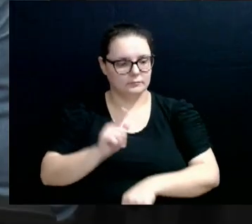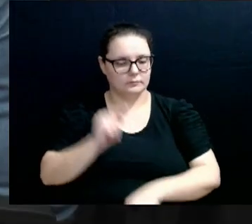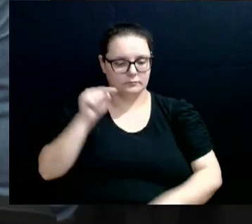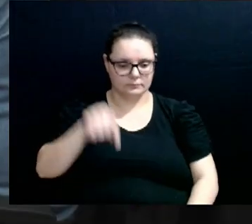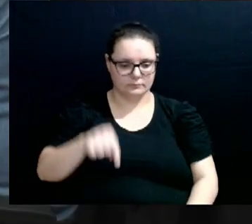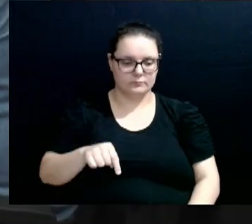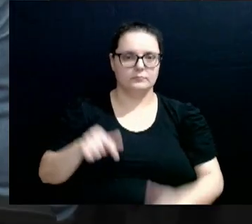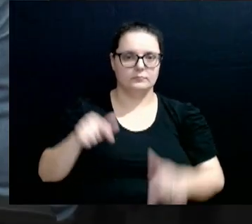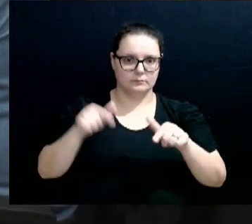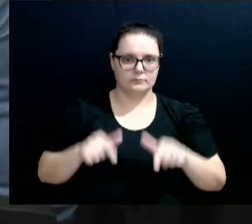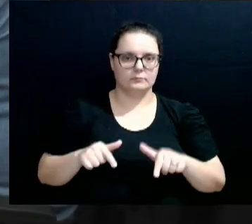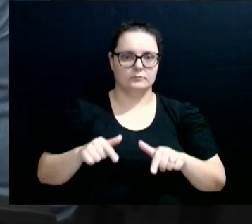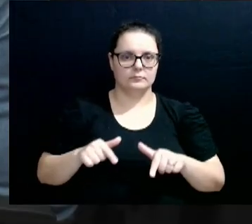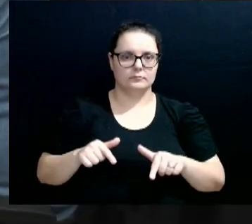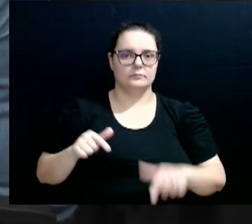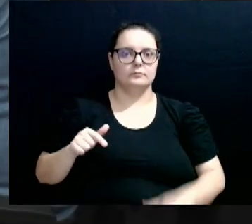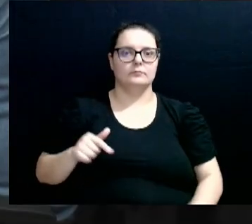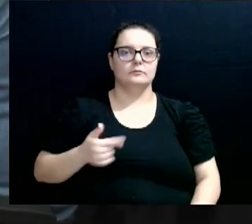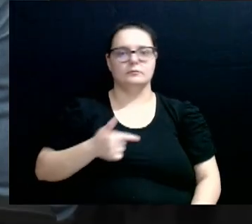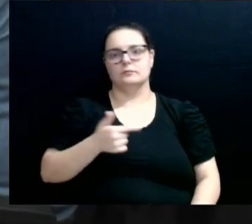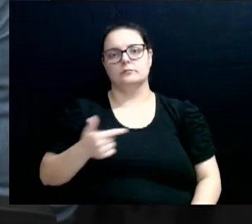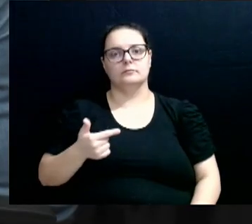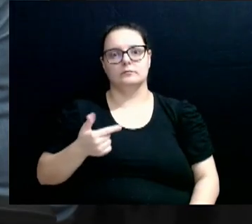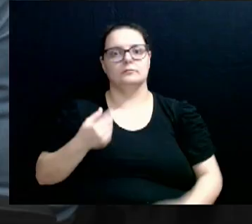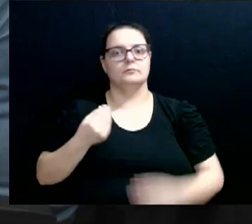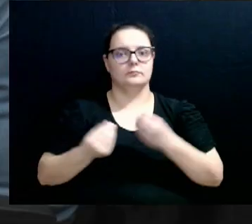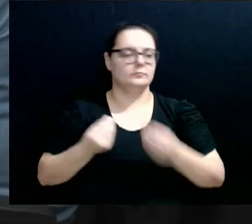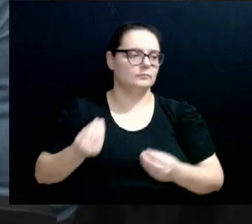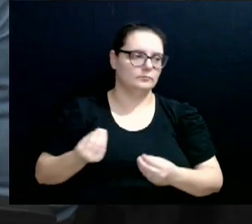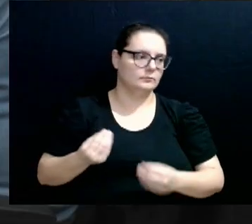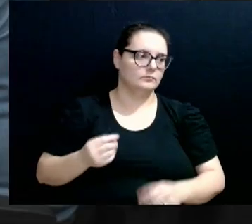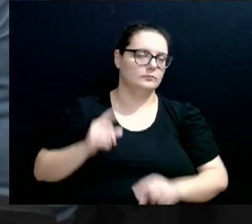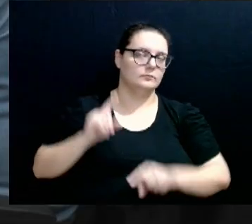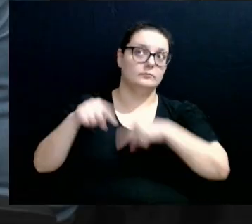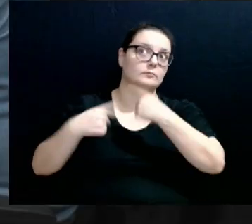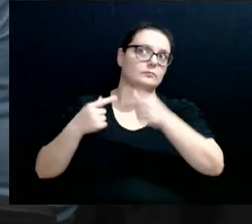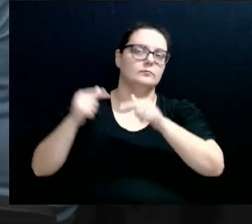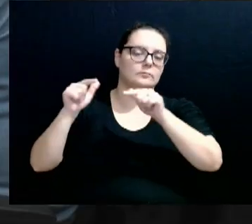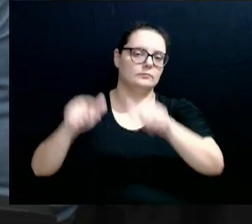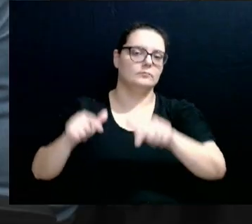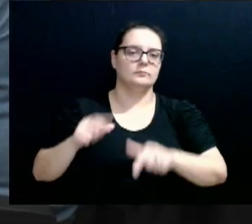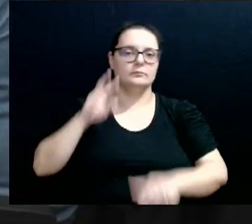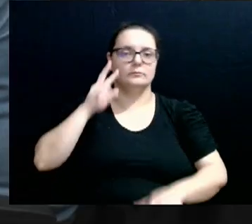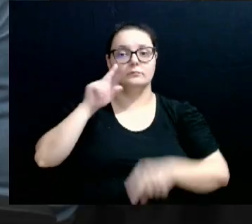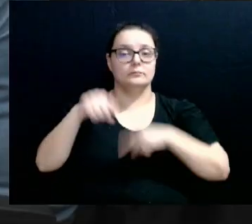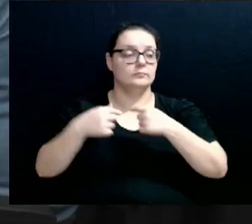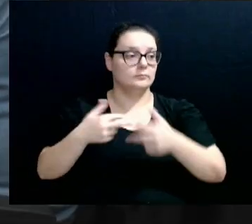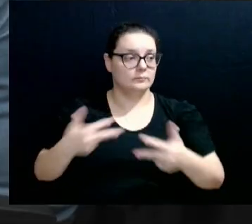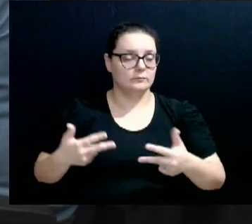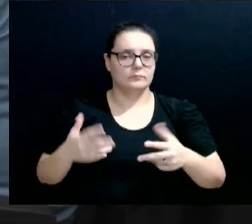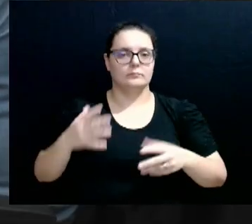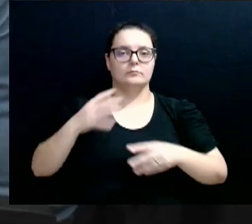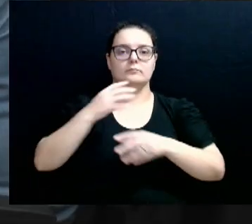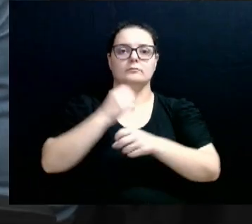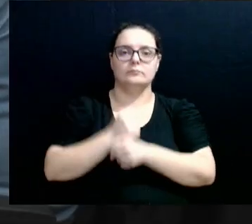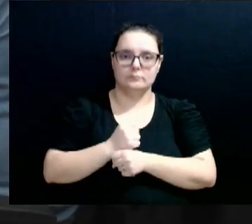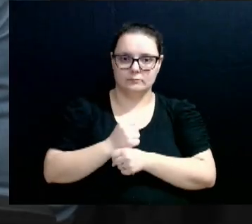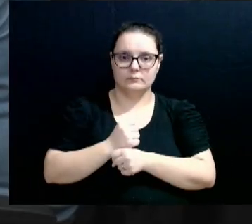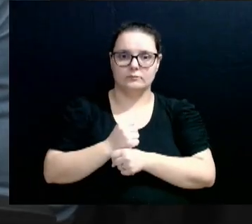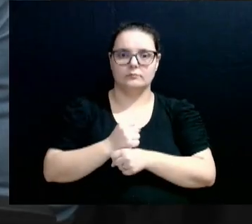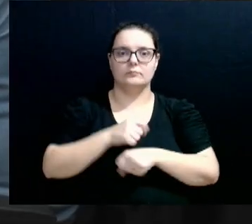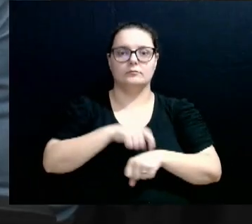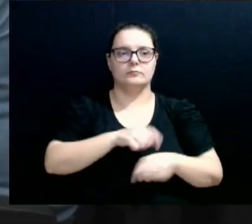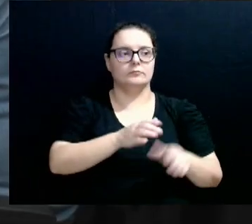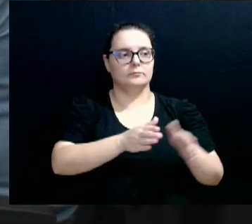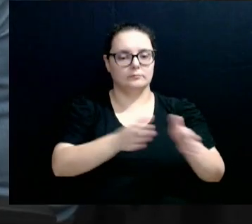teria condições naquele momento de sair fora para ver outras coisas, né? Esse conjunto de situações me leva a